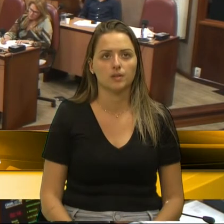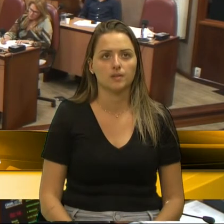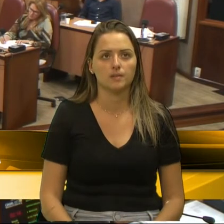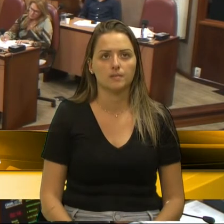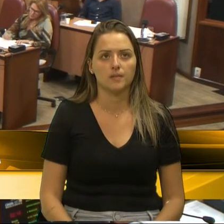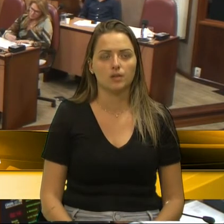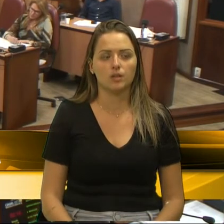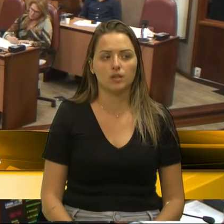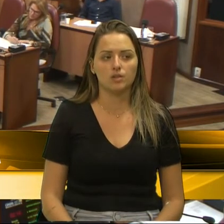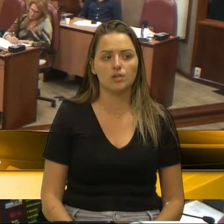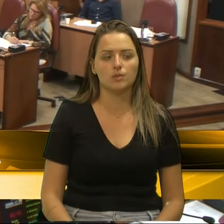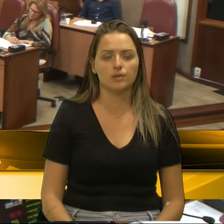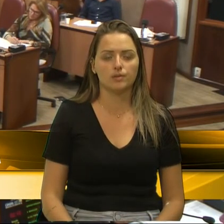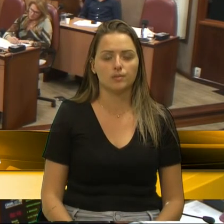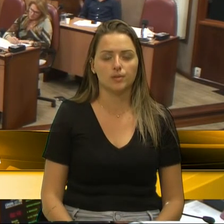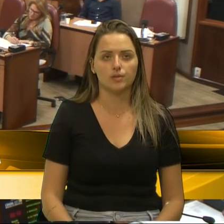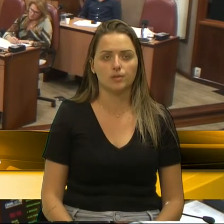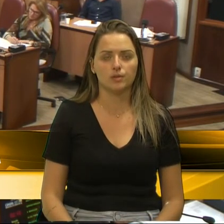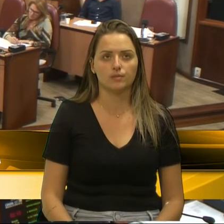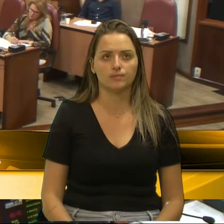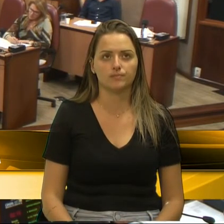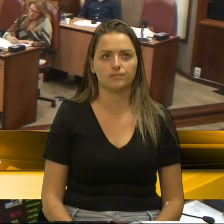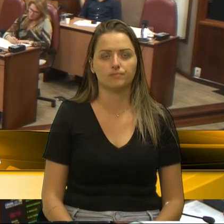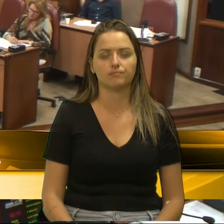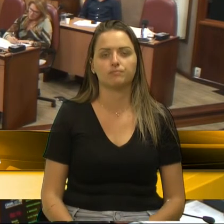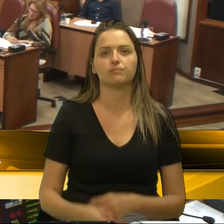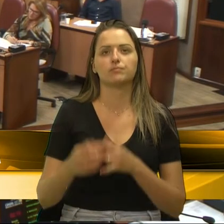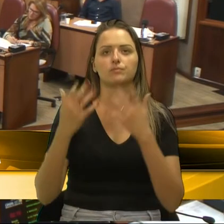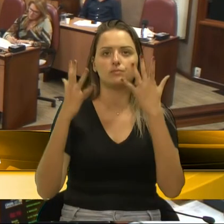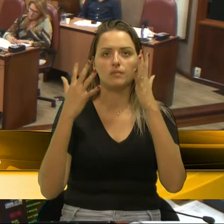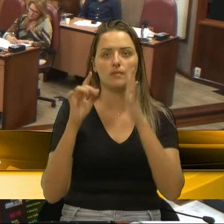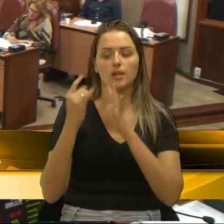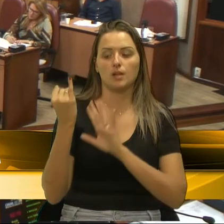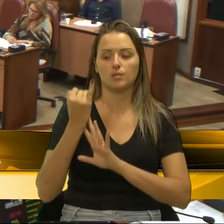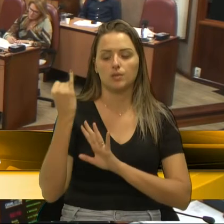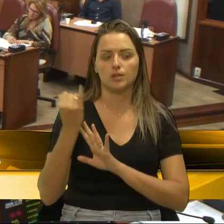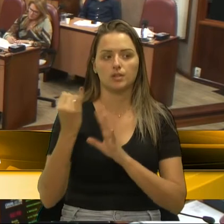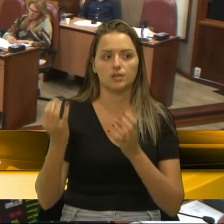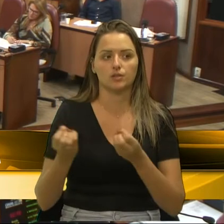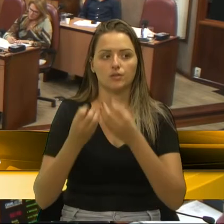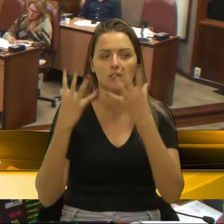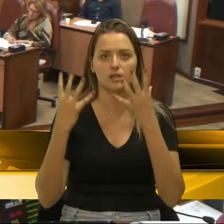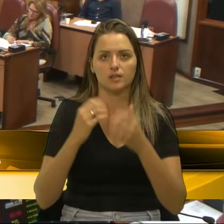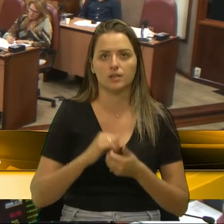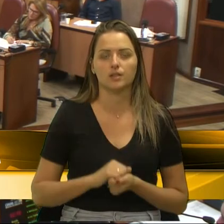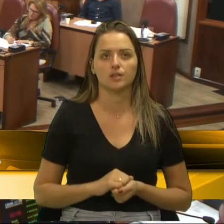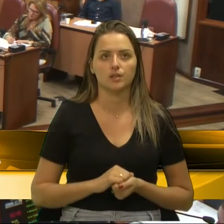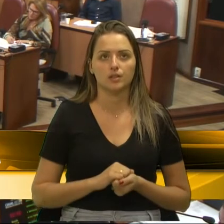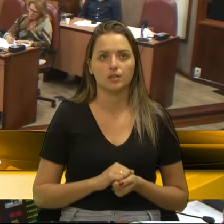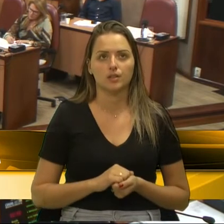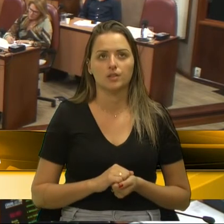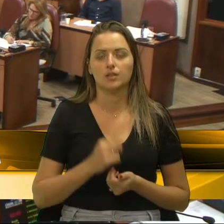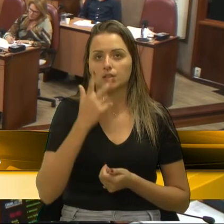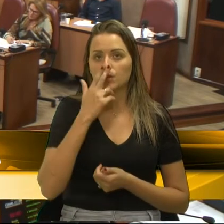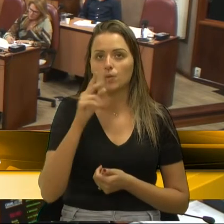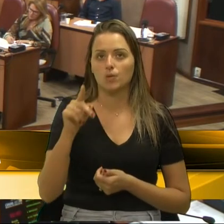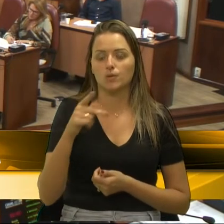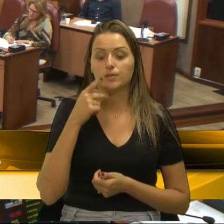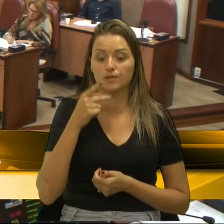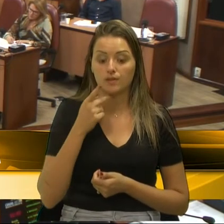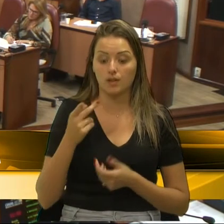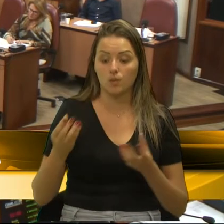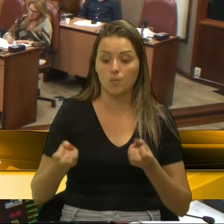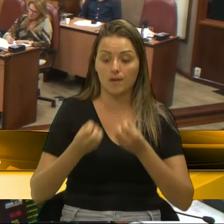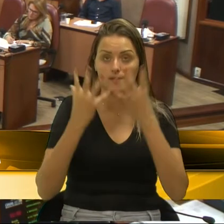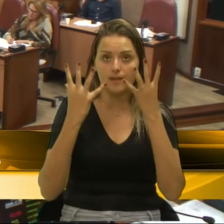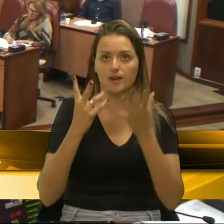Parabenizar a Vossa Excelência por ter lembrado dessa importante festa, grandiosa festa sempre, que nem bem você fala, uma festa